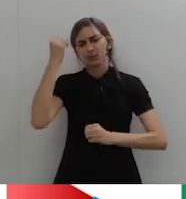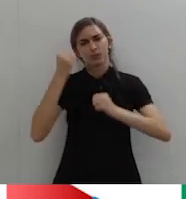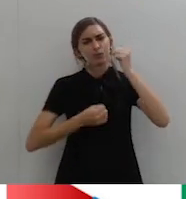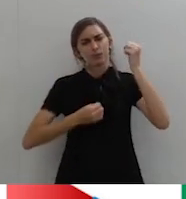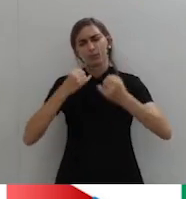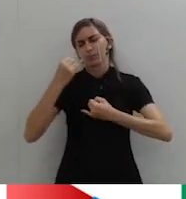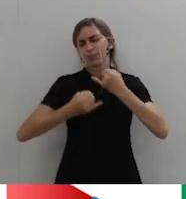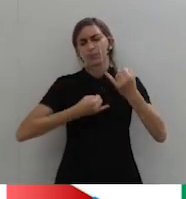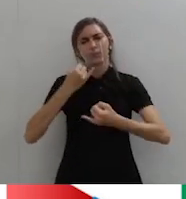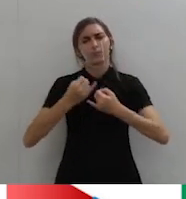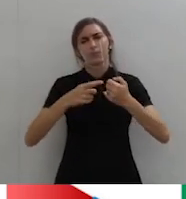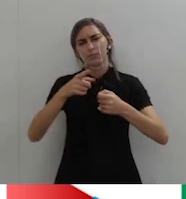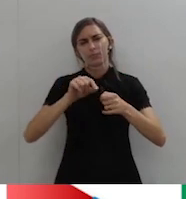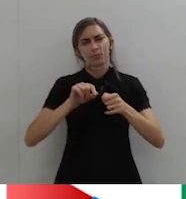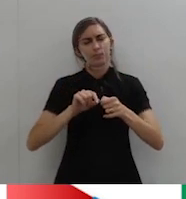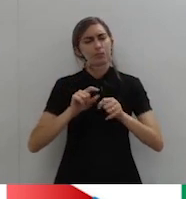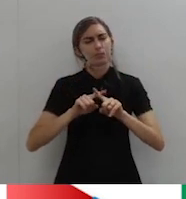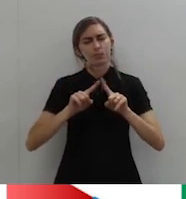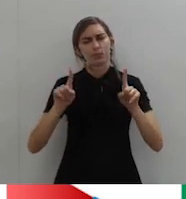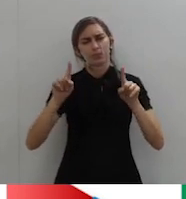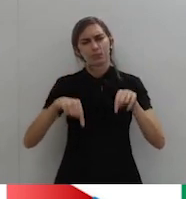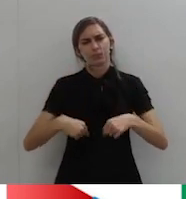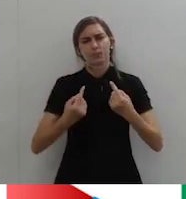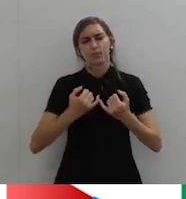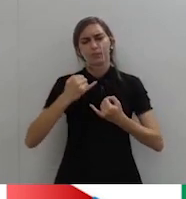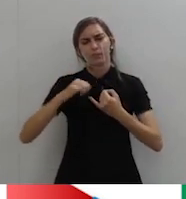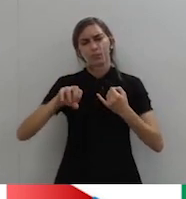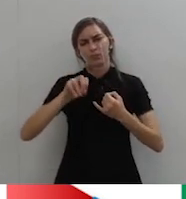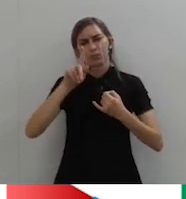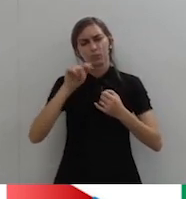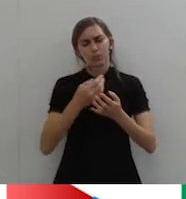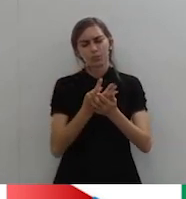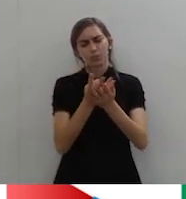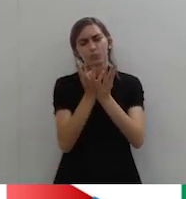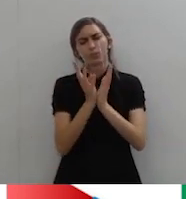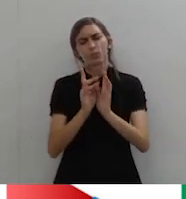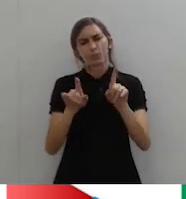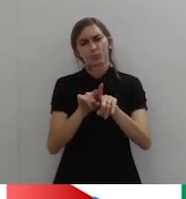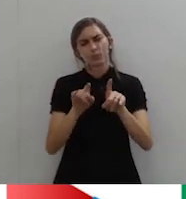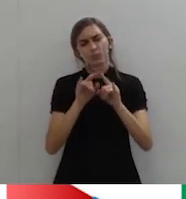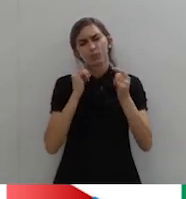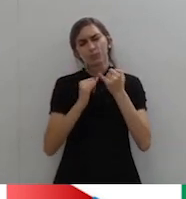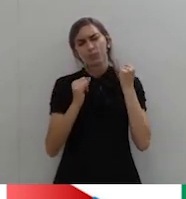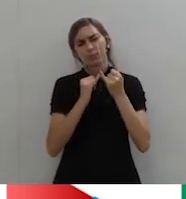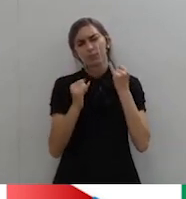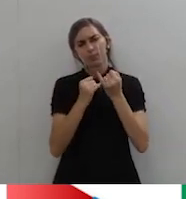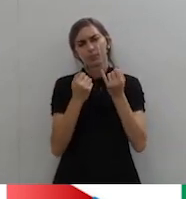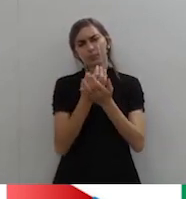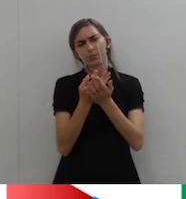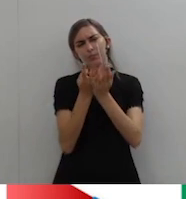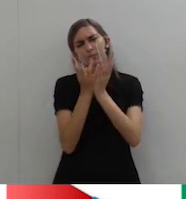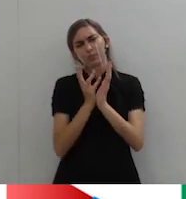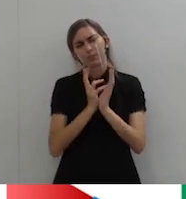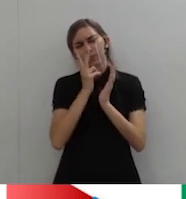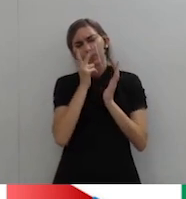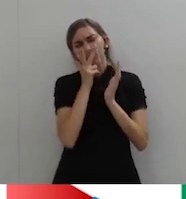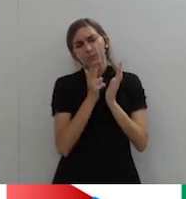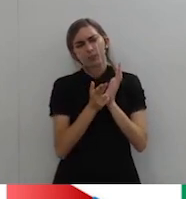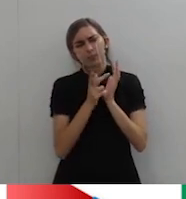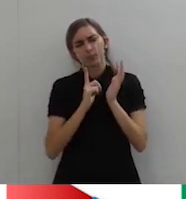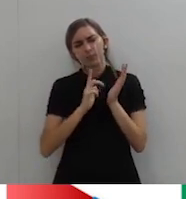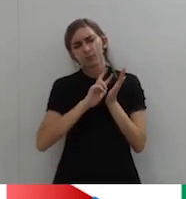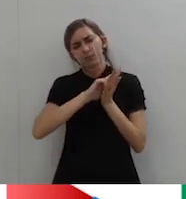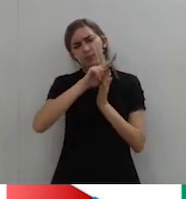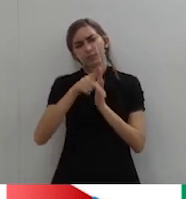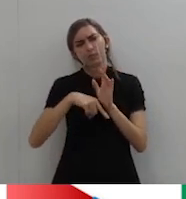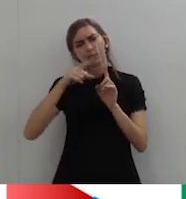da fábrica de brinquedos que construiu. Mas é um jogo de cartas que também é similar ao baralho. E mesmo o baralho